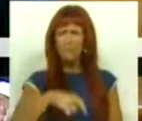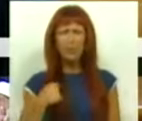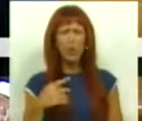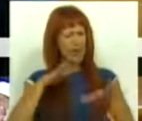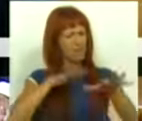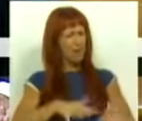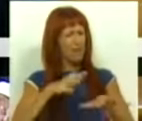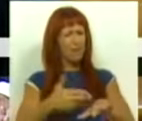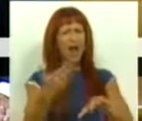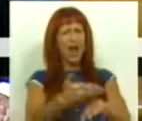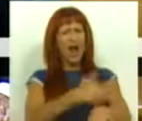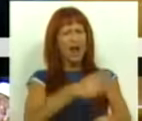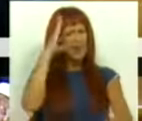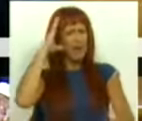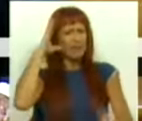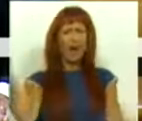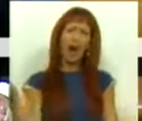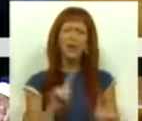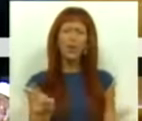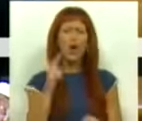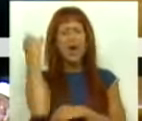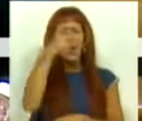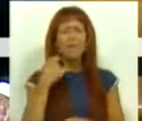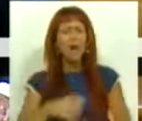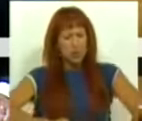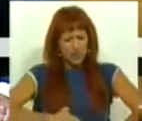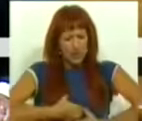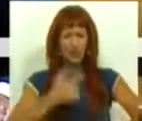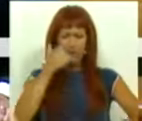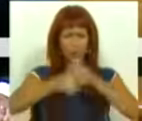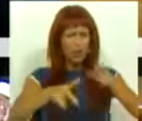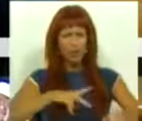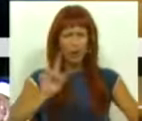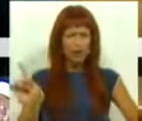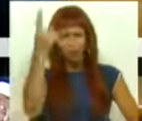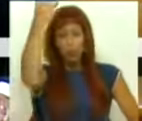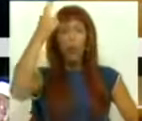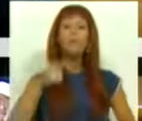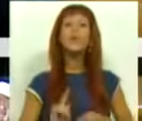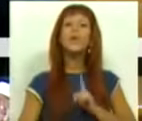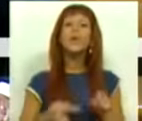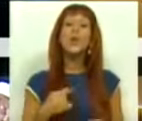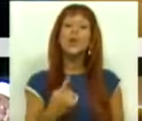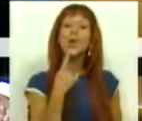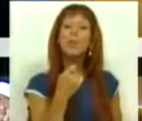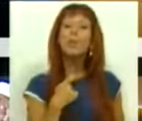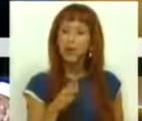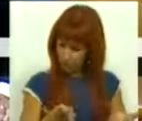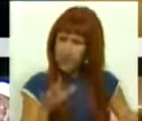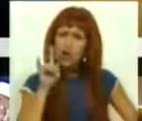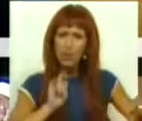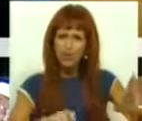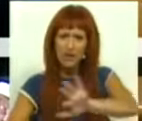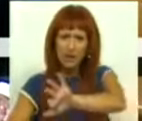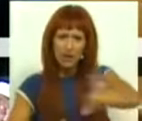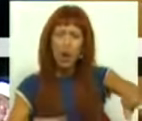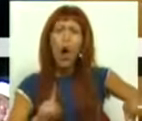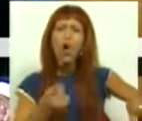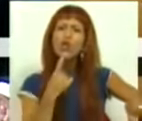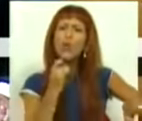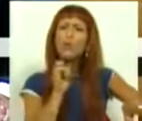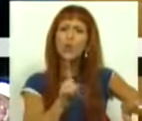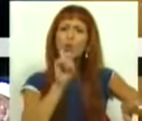tinham manifestado tarde, que não é a imagem e o sentimento do povo português. Era terminar, e aquilo que se pergunta, vou terminar, Sra. Presidente,